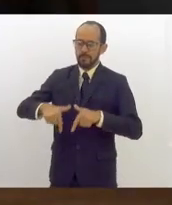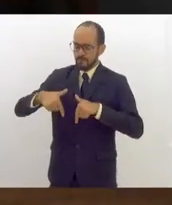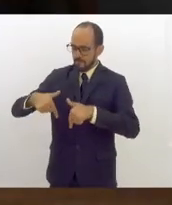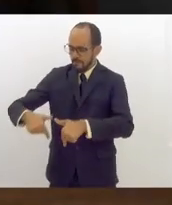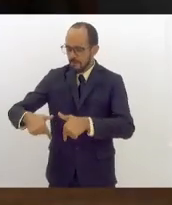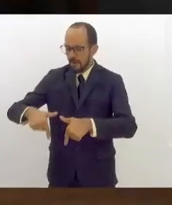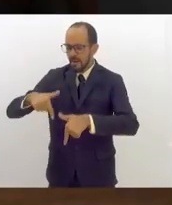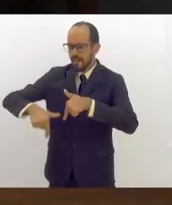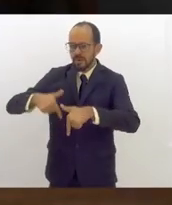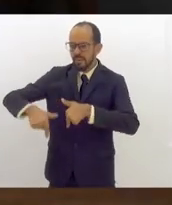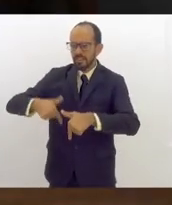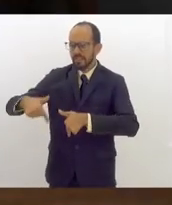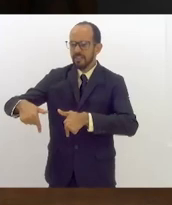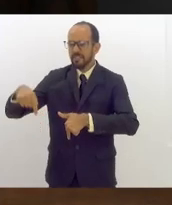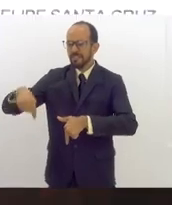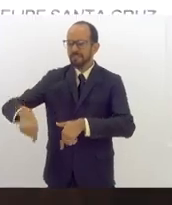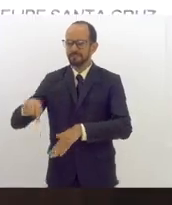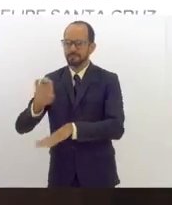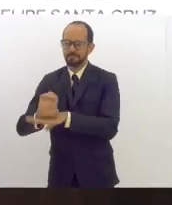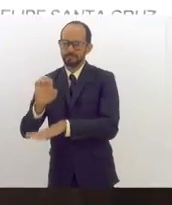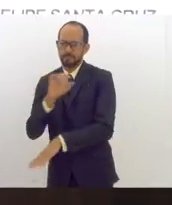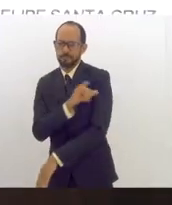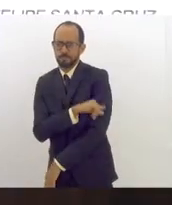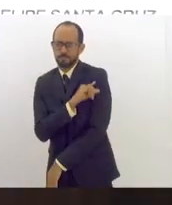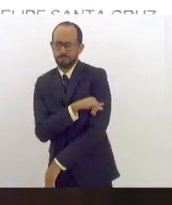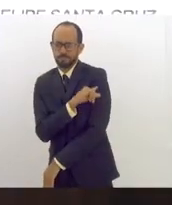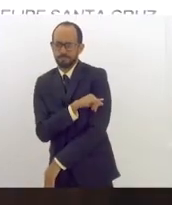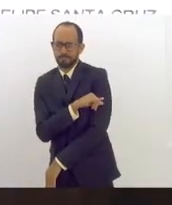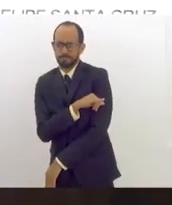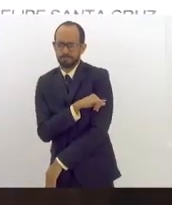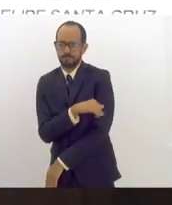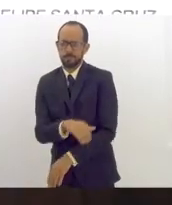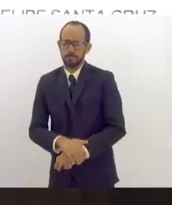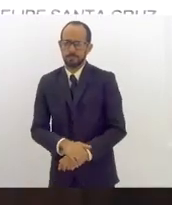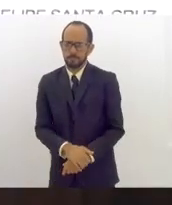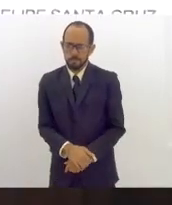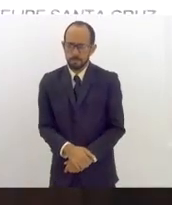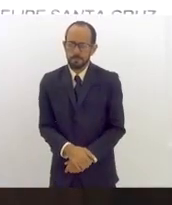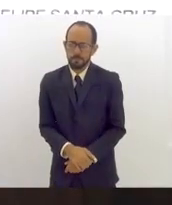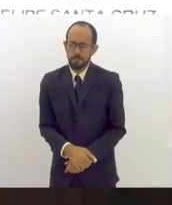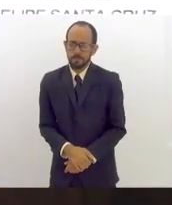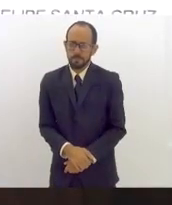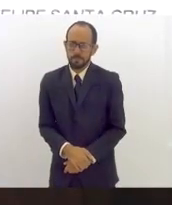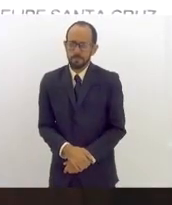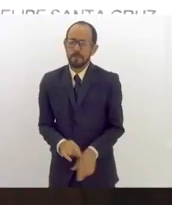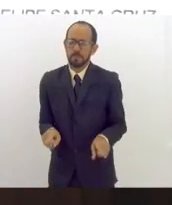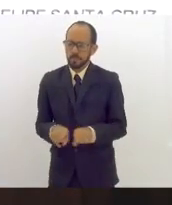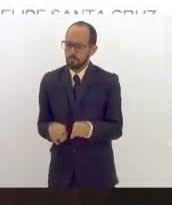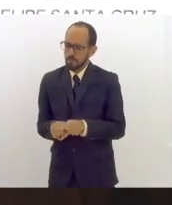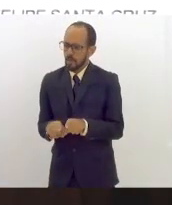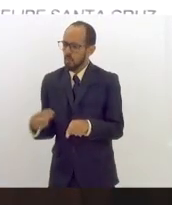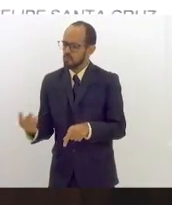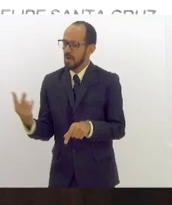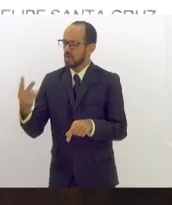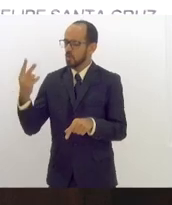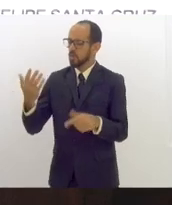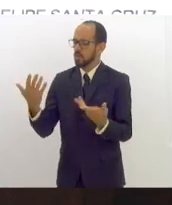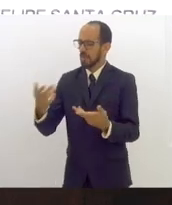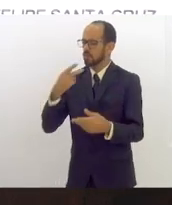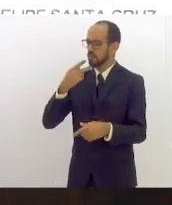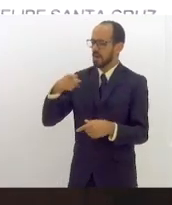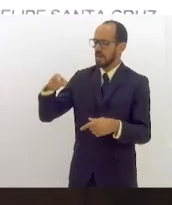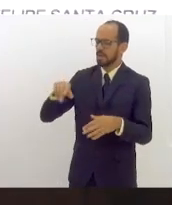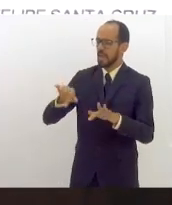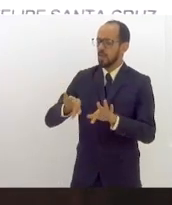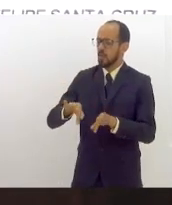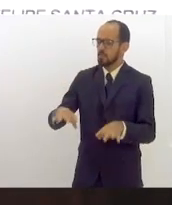teve para esse estado também com uma virtude que eu queria destacar aqui que talvez a mais importante delas humildade